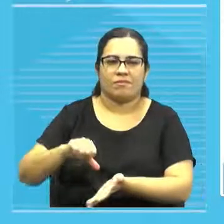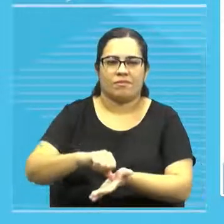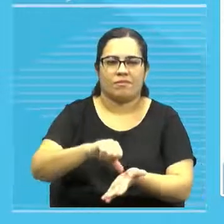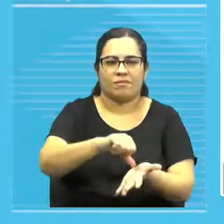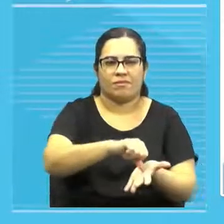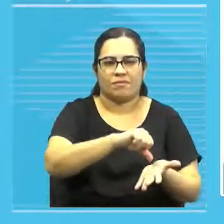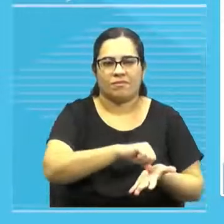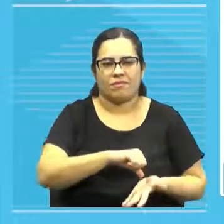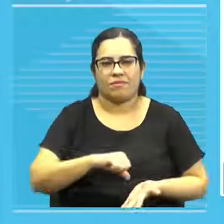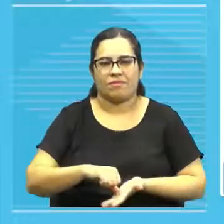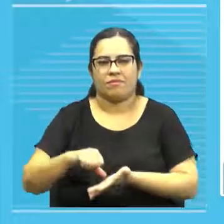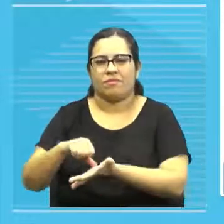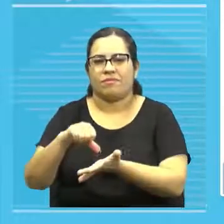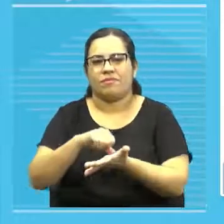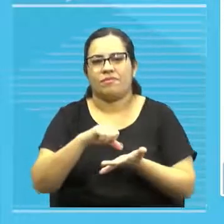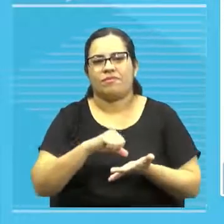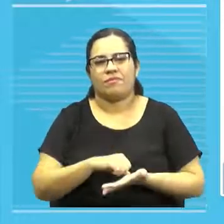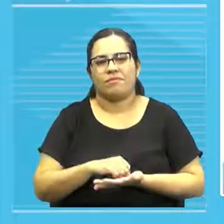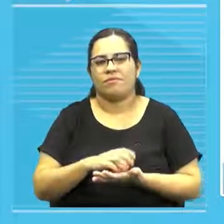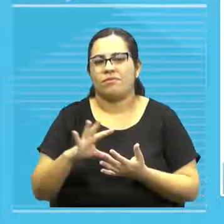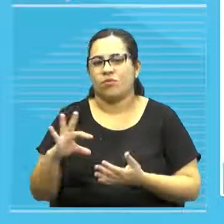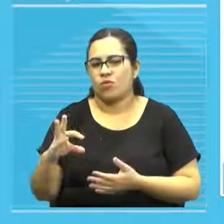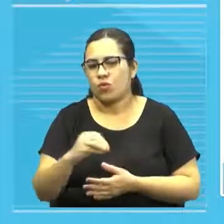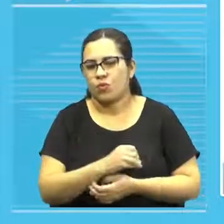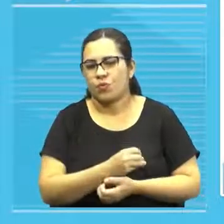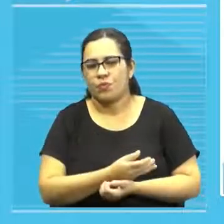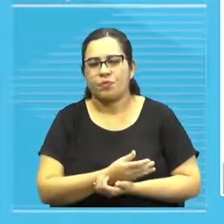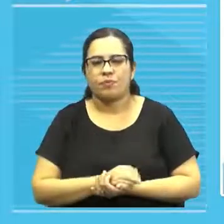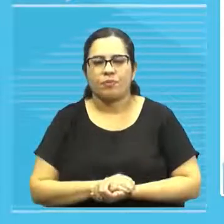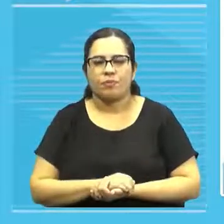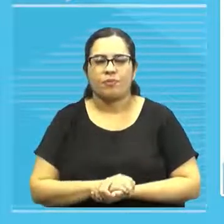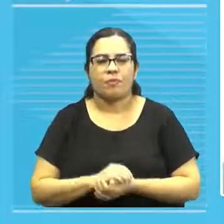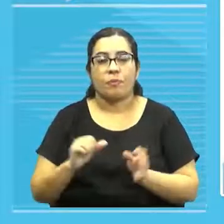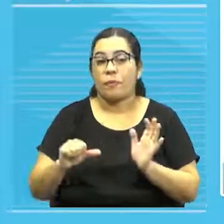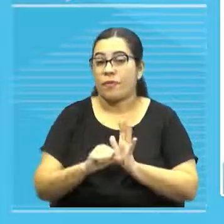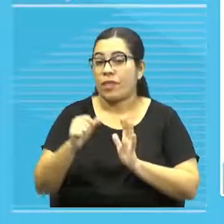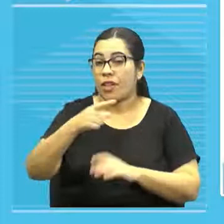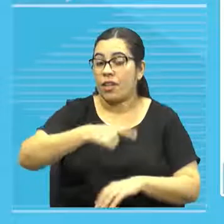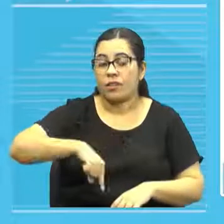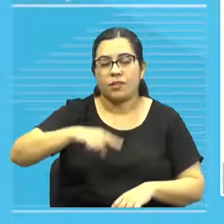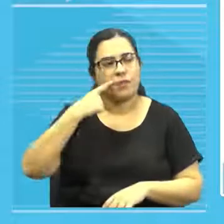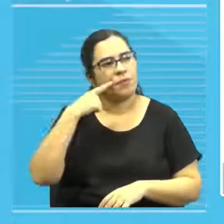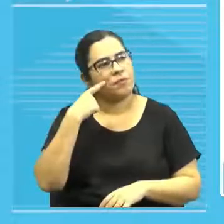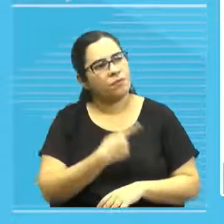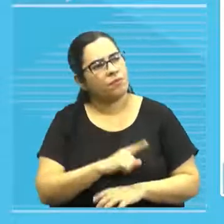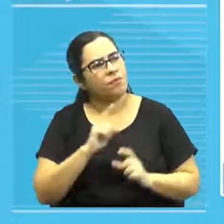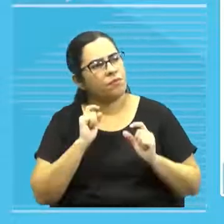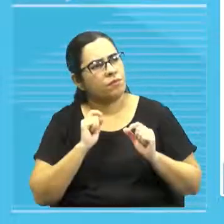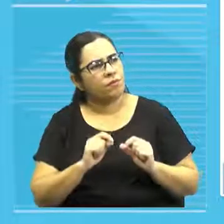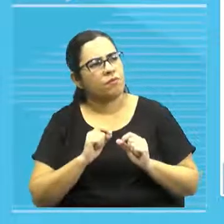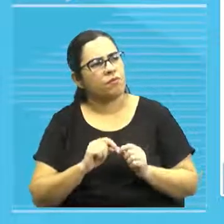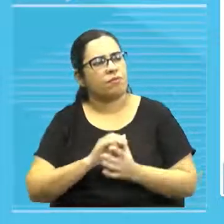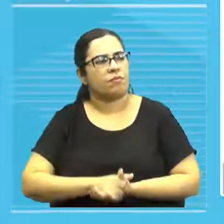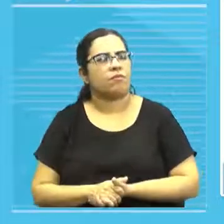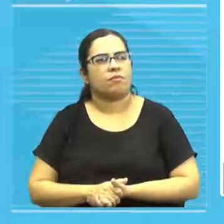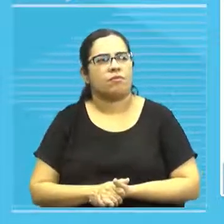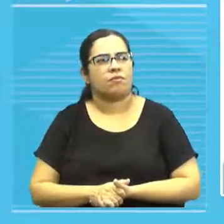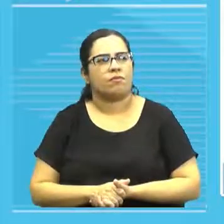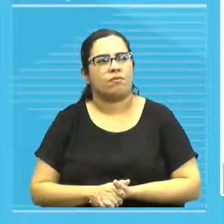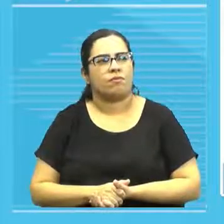a São Francisco do Piauí São Lourenço a primeira coisa que a gente pode destacar aqui é a difusão